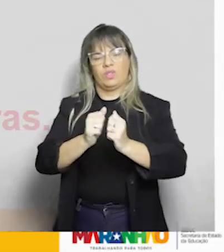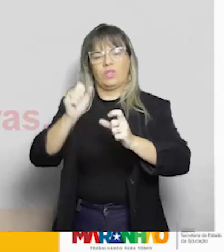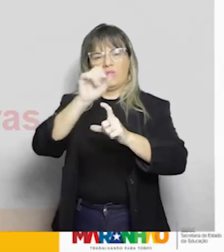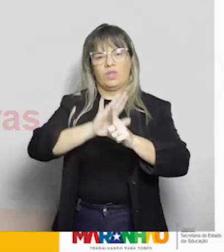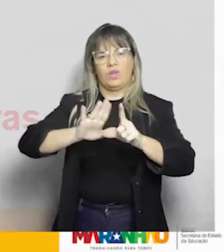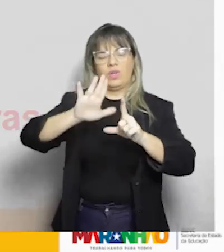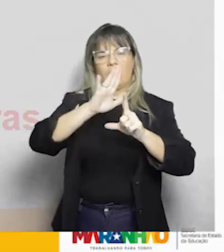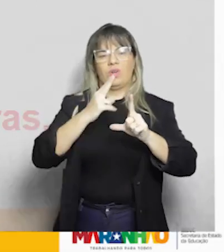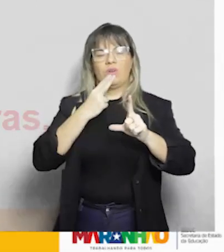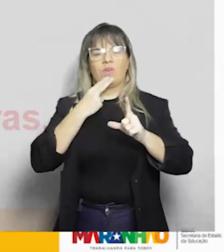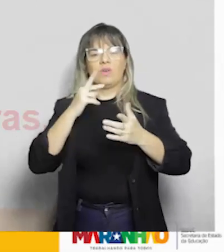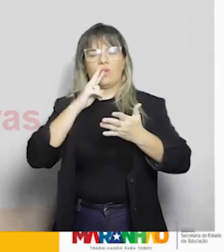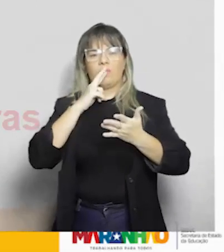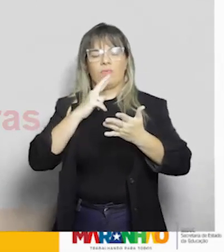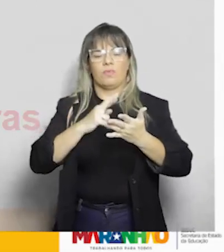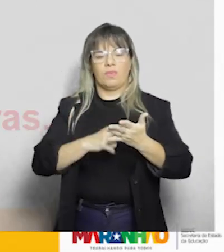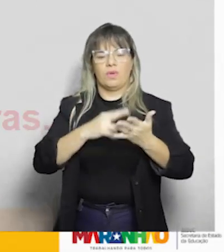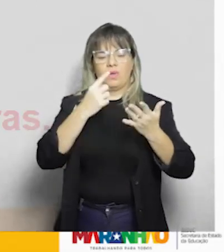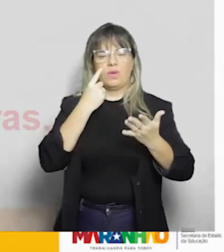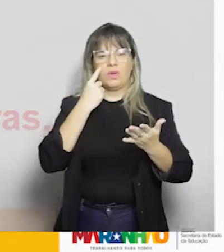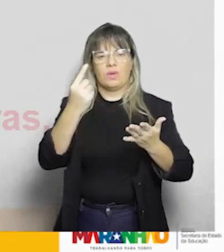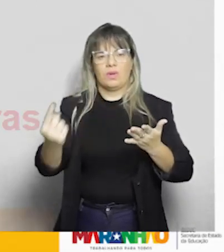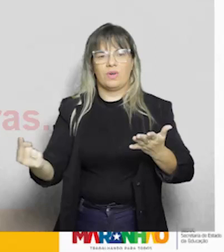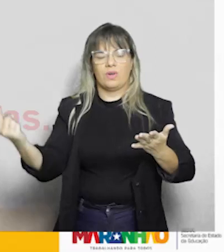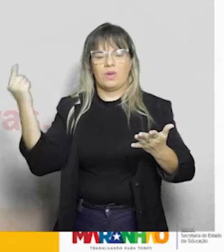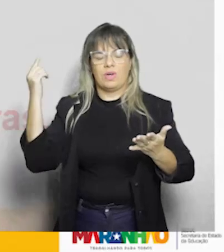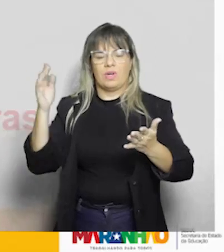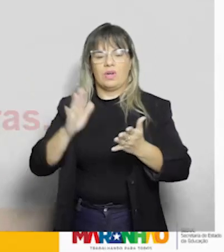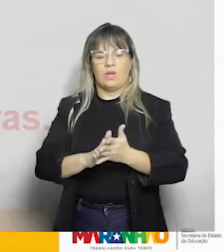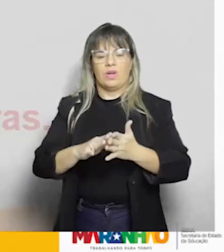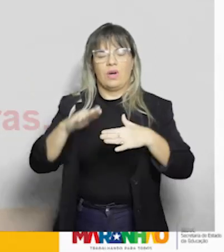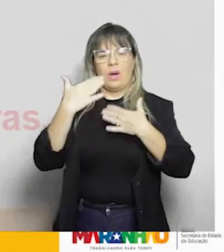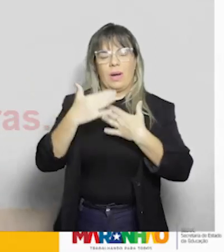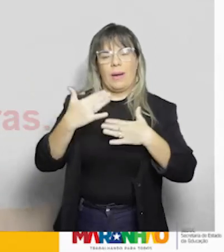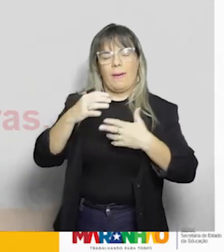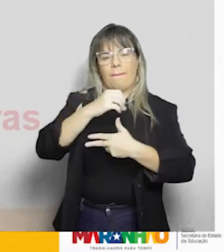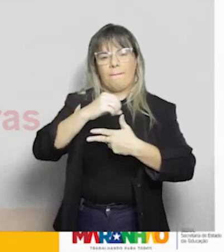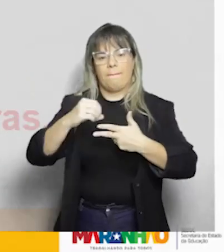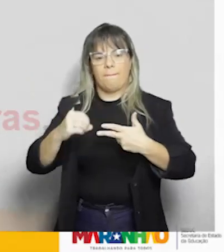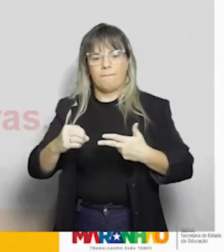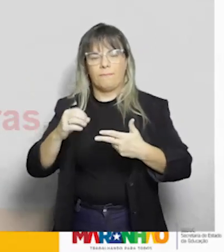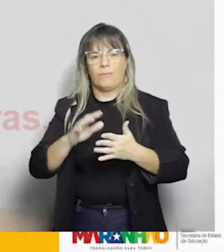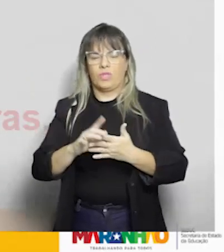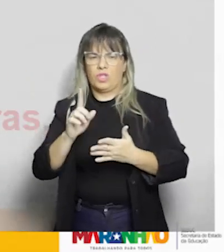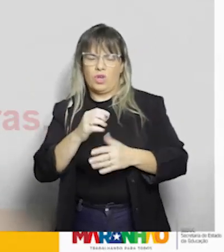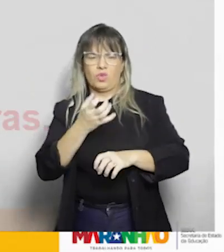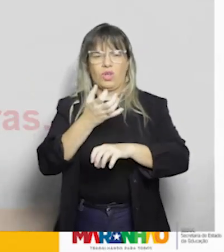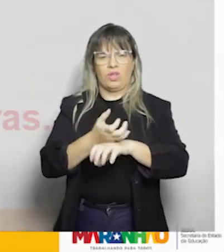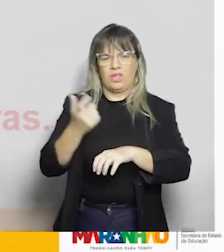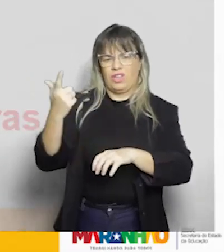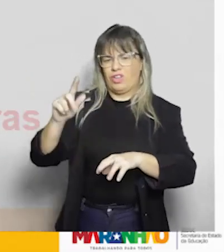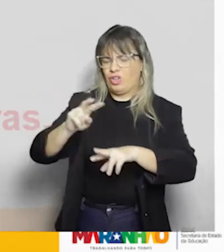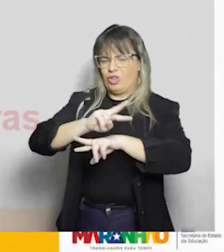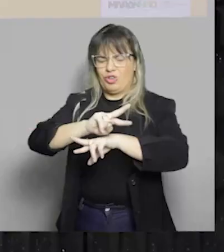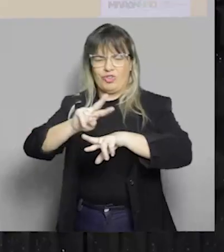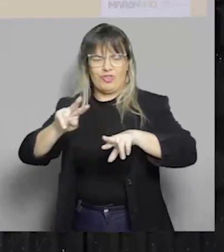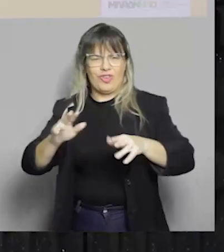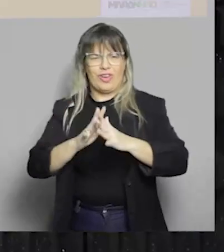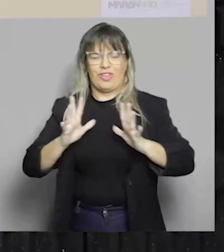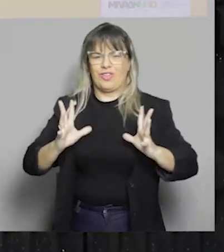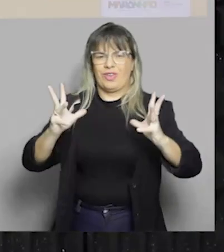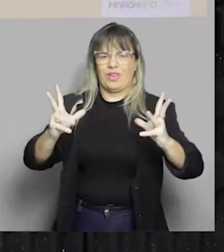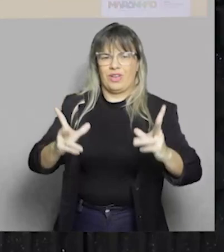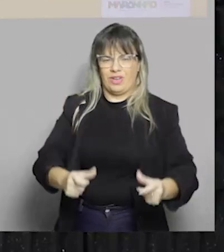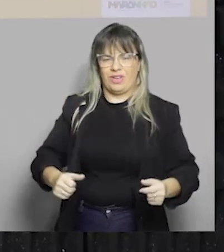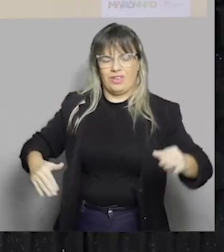plataforma Gonçalves Dias para a resolução de essas e outras questões do Enem, não apenas na disciplina de Geografia, mas em todas as outras. Vamos